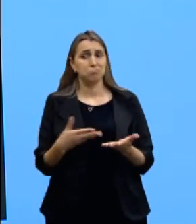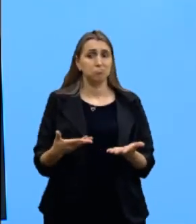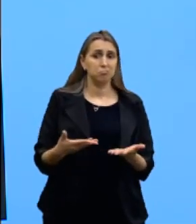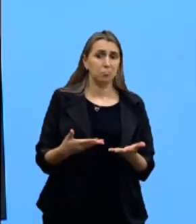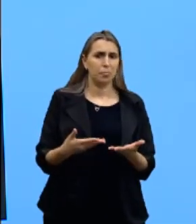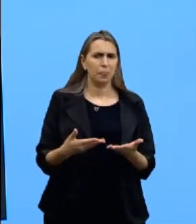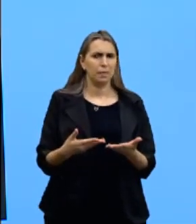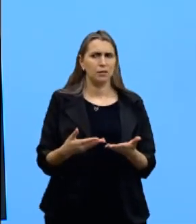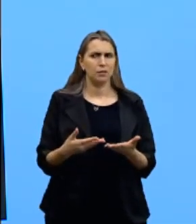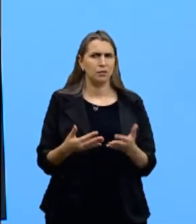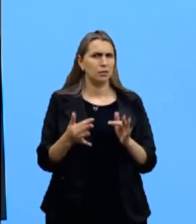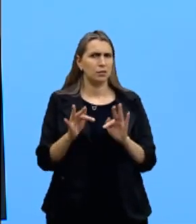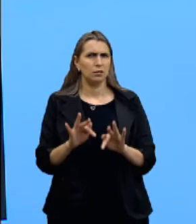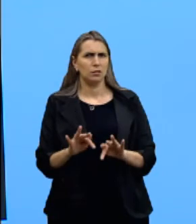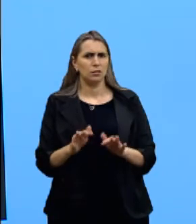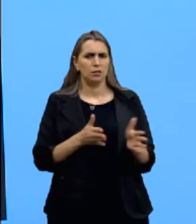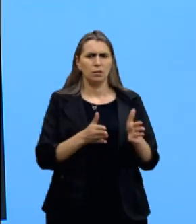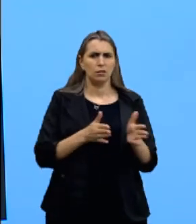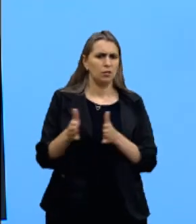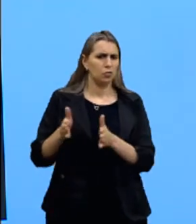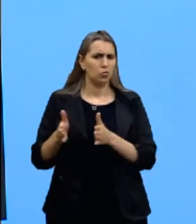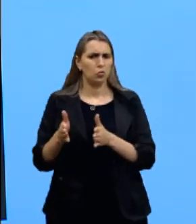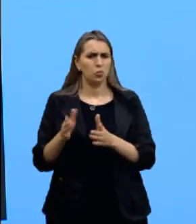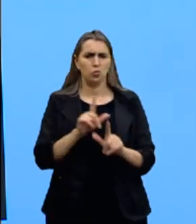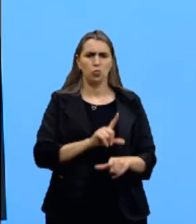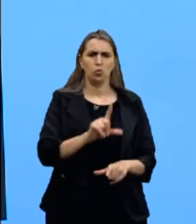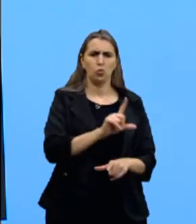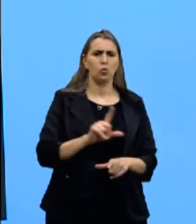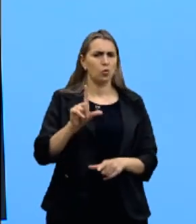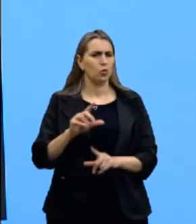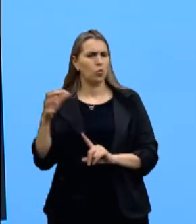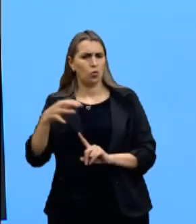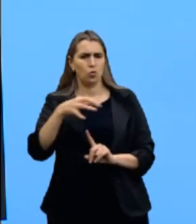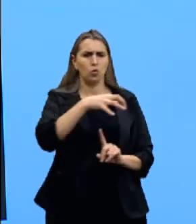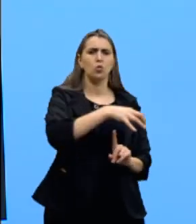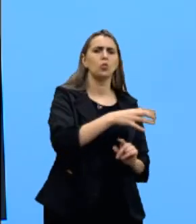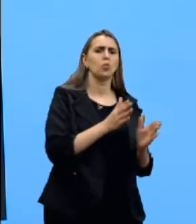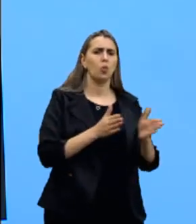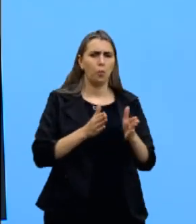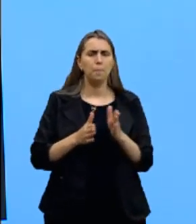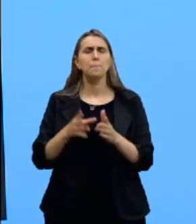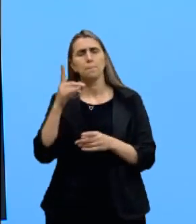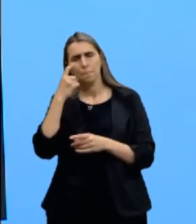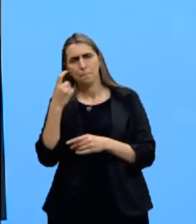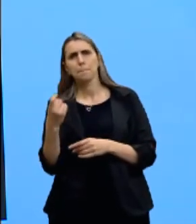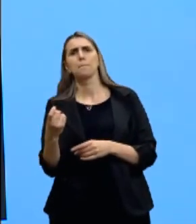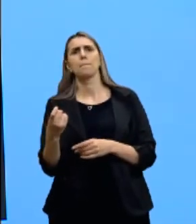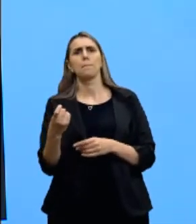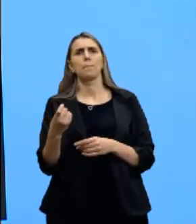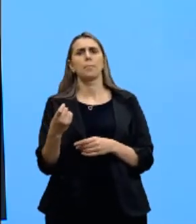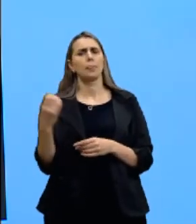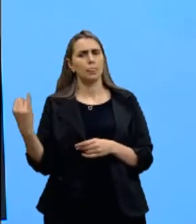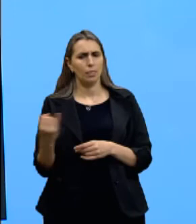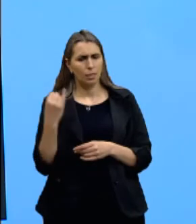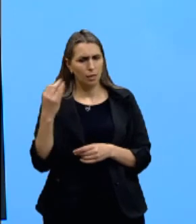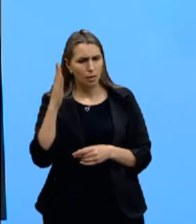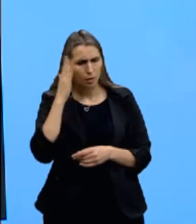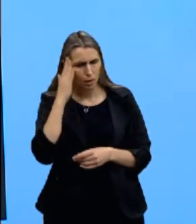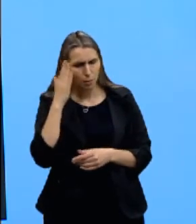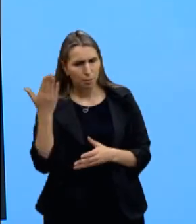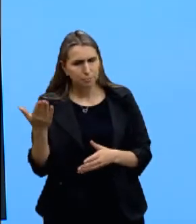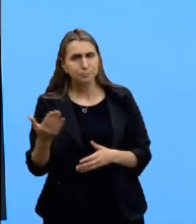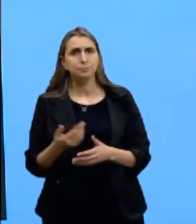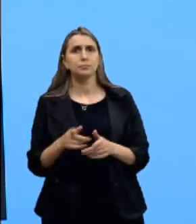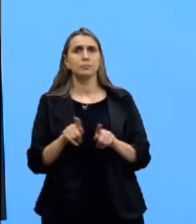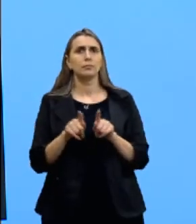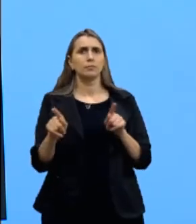destruir um pouco dessas escolas literárias acho que teve Claro influências de épocas e é interessante é importante você saber